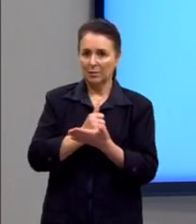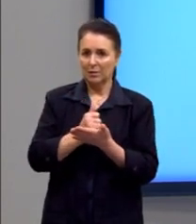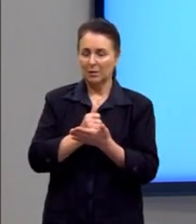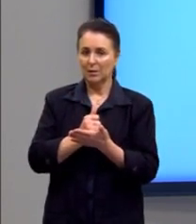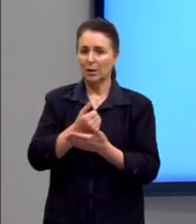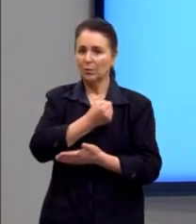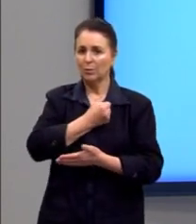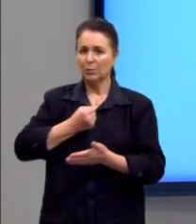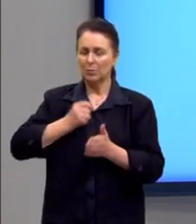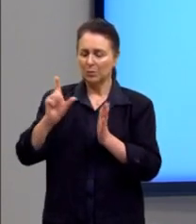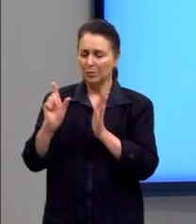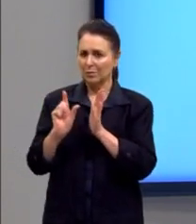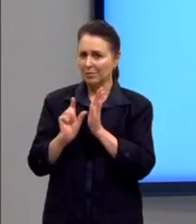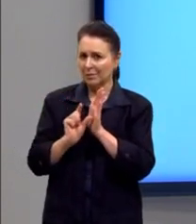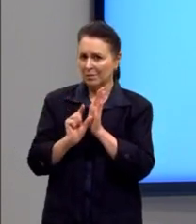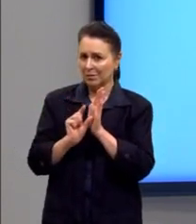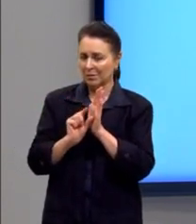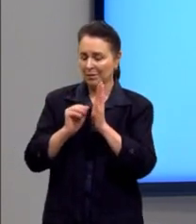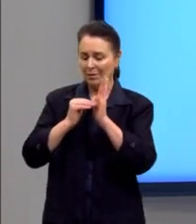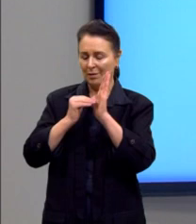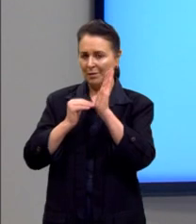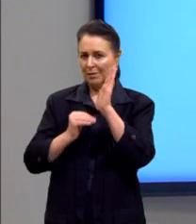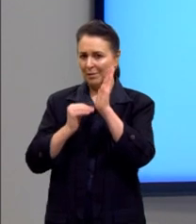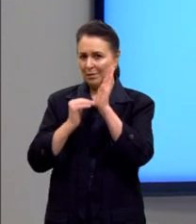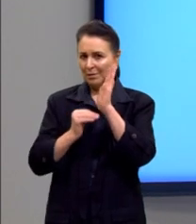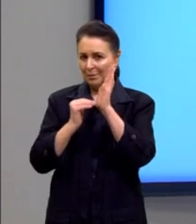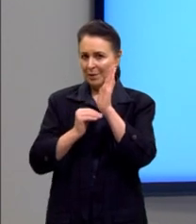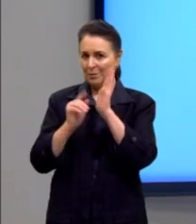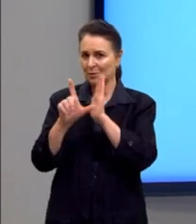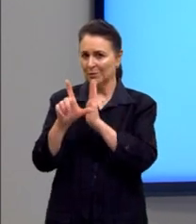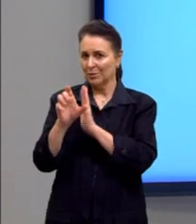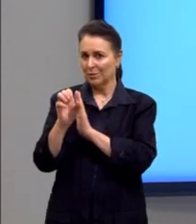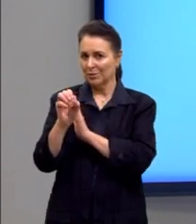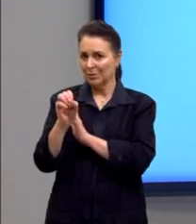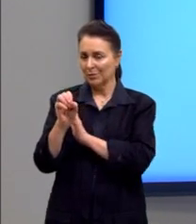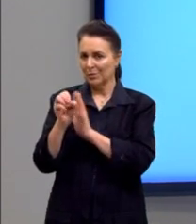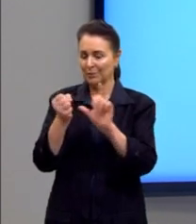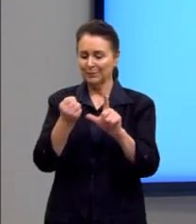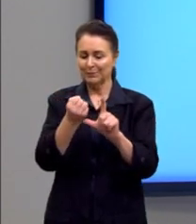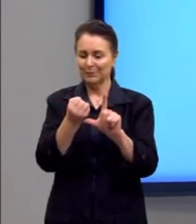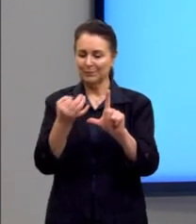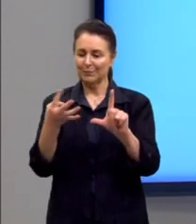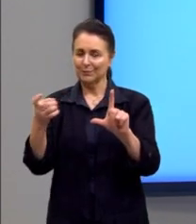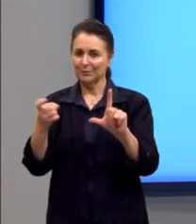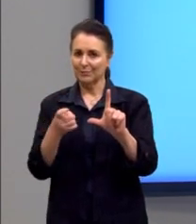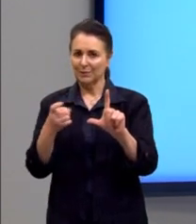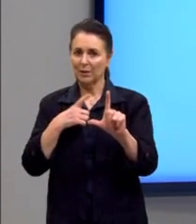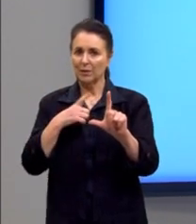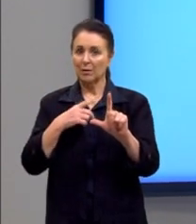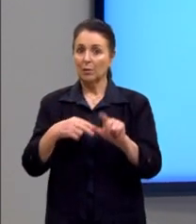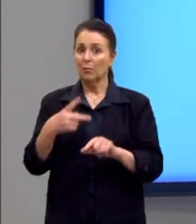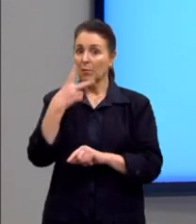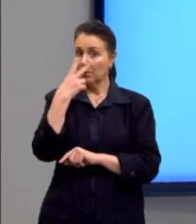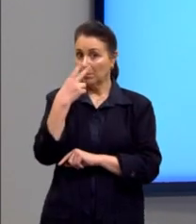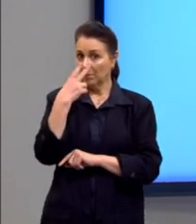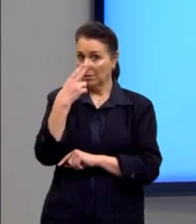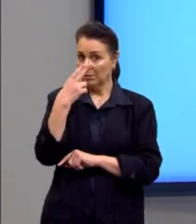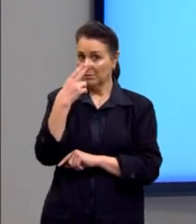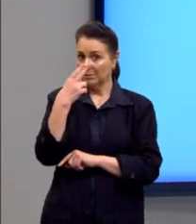pequenininho que vem um pouquinho abaixo coladinho ali no logaritmo e nós temos uma igualdade